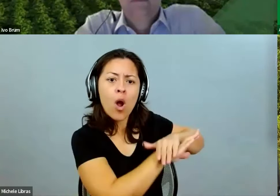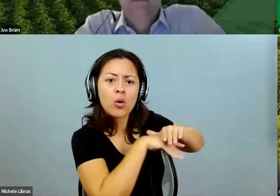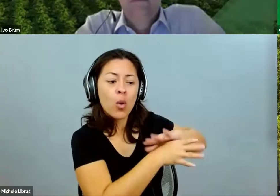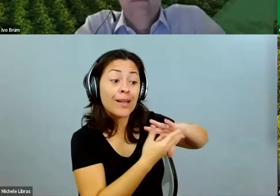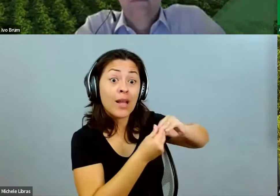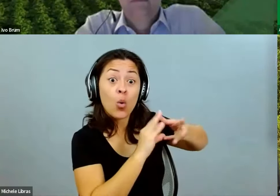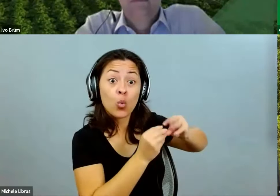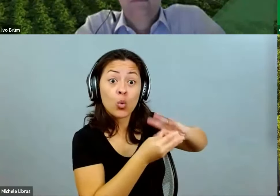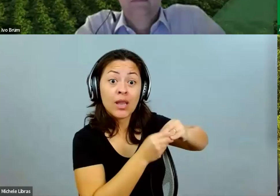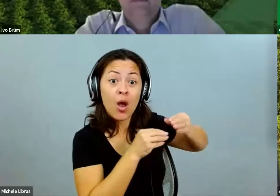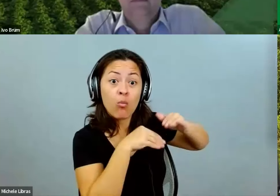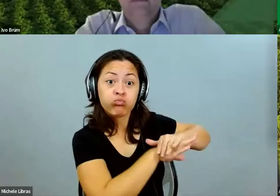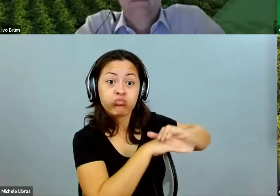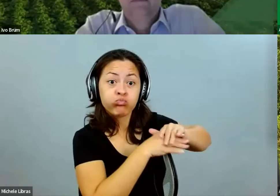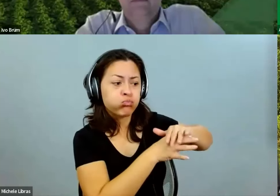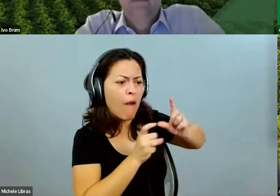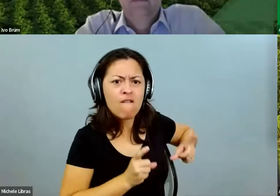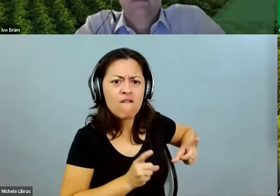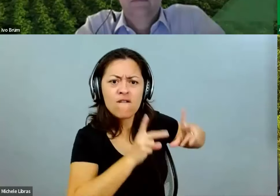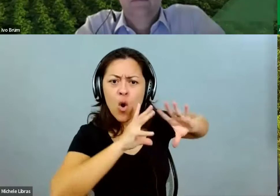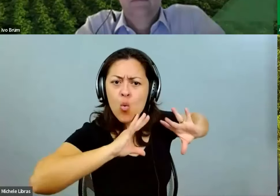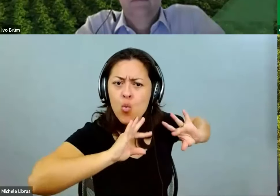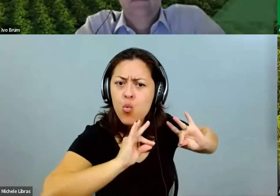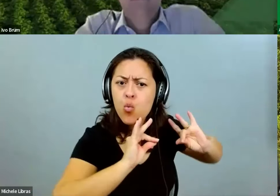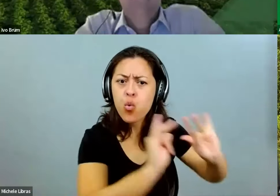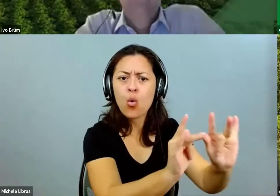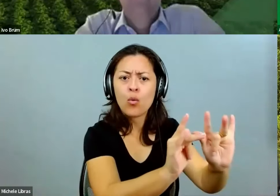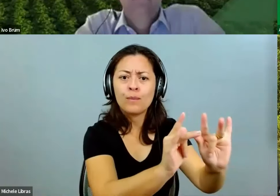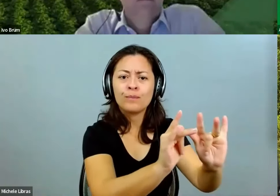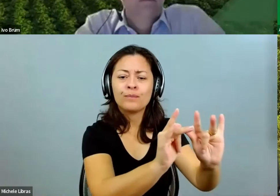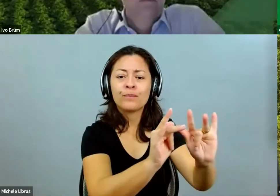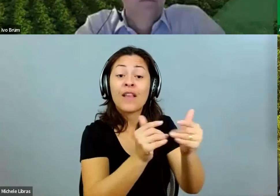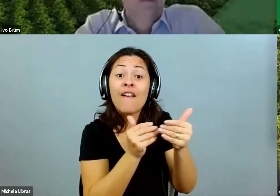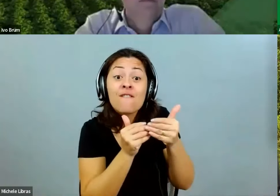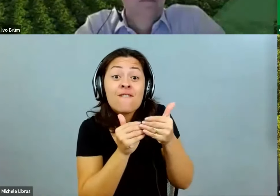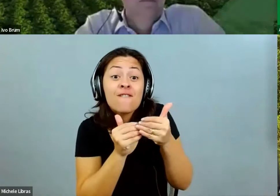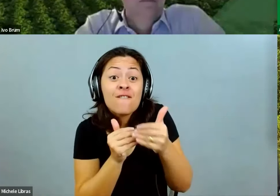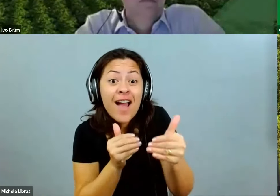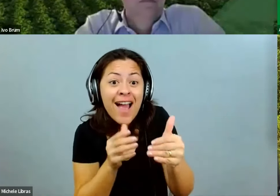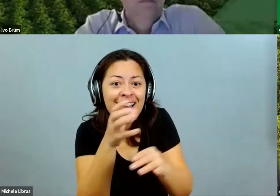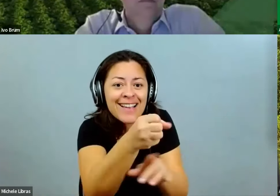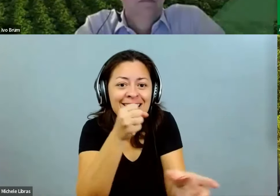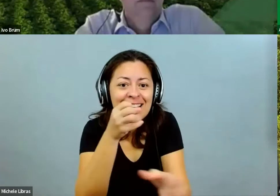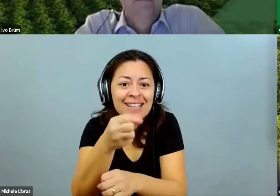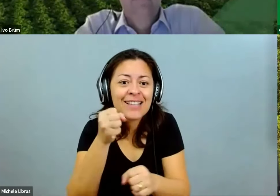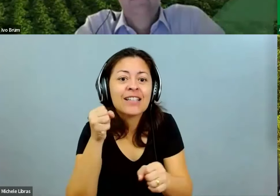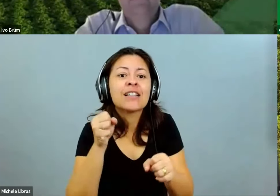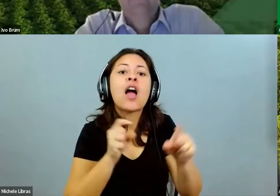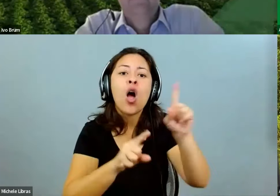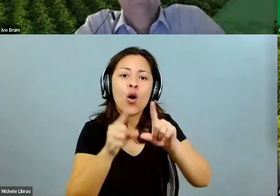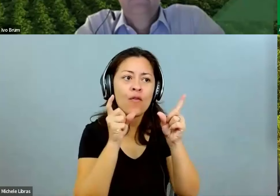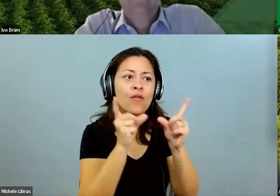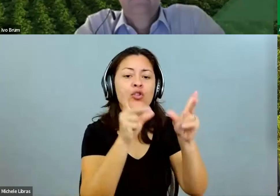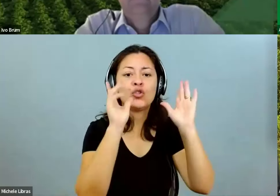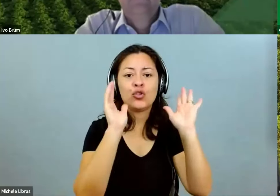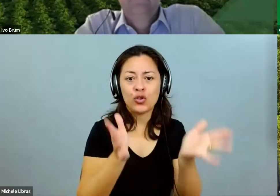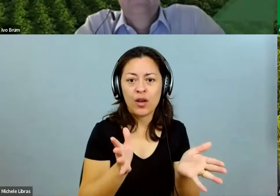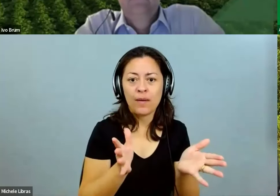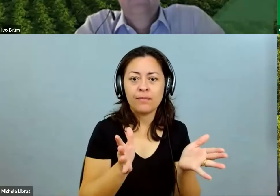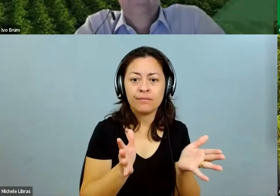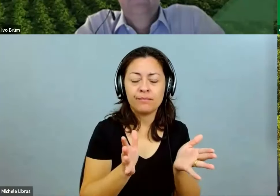a 51% das vendas da safra que vai ser colhida então a gente eh evoluiu bem nas fixações da safra